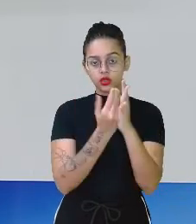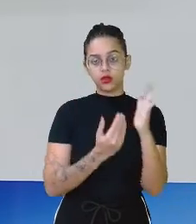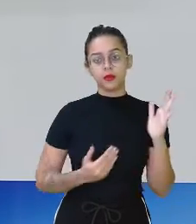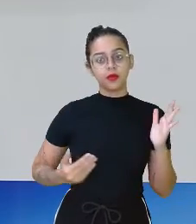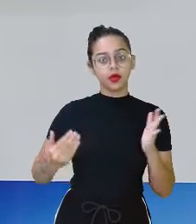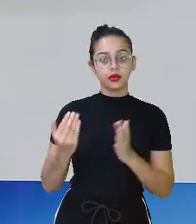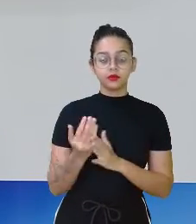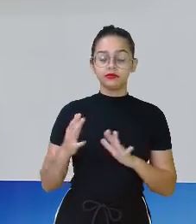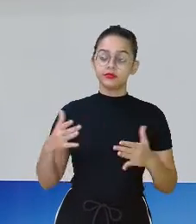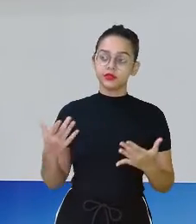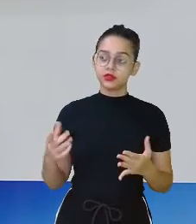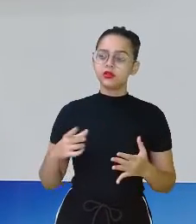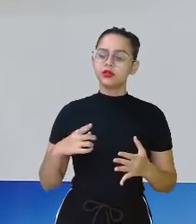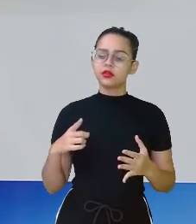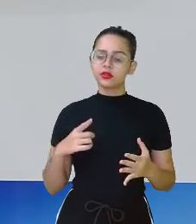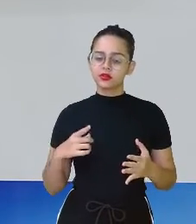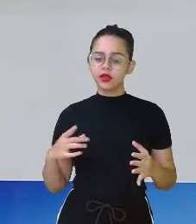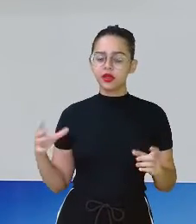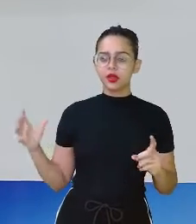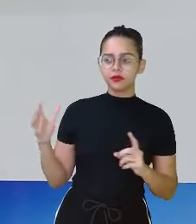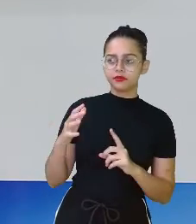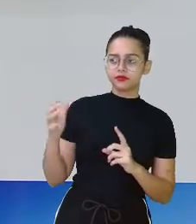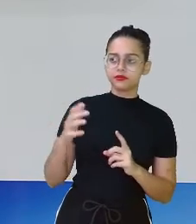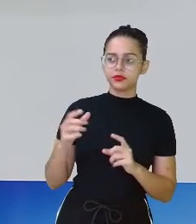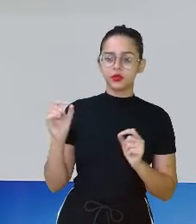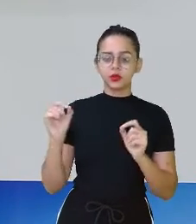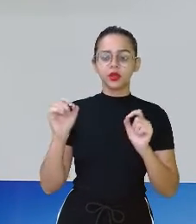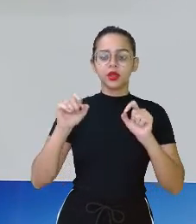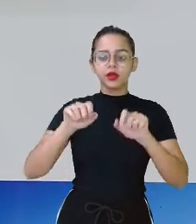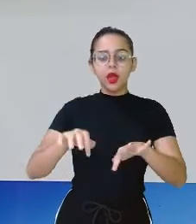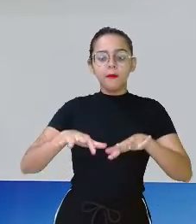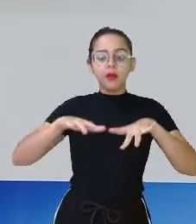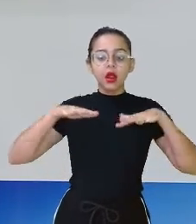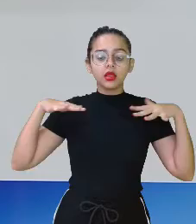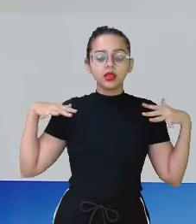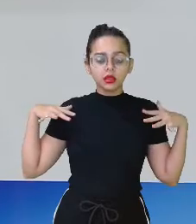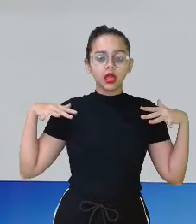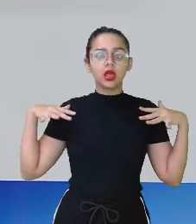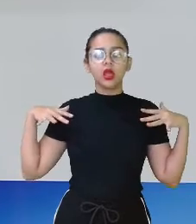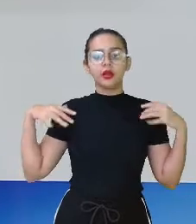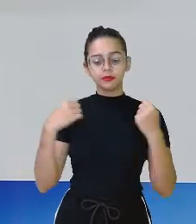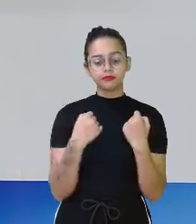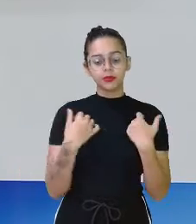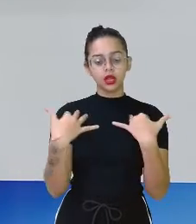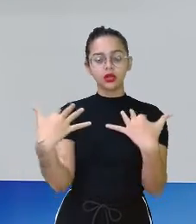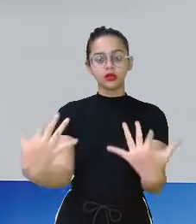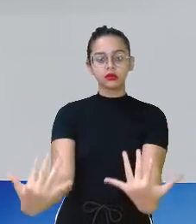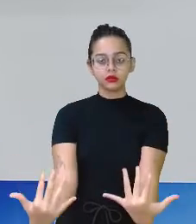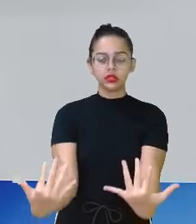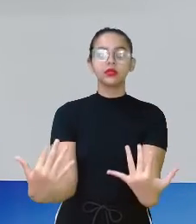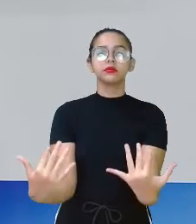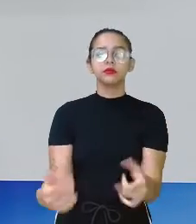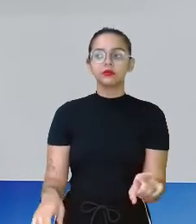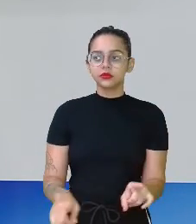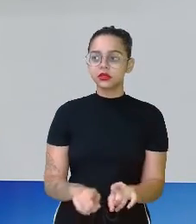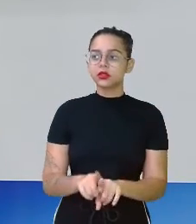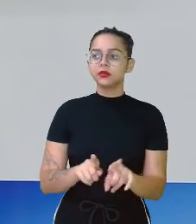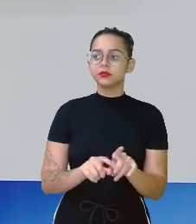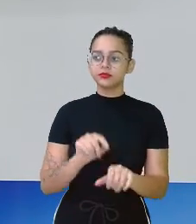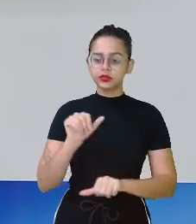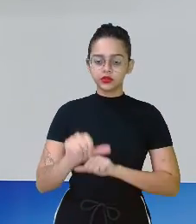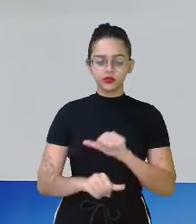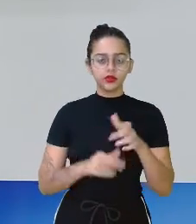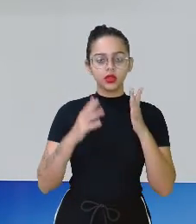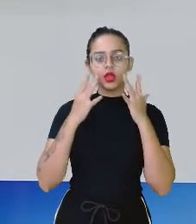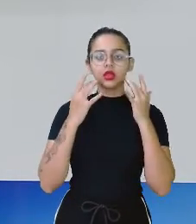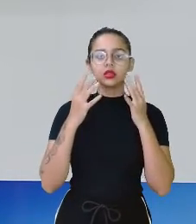dramáticas. E aí há o envolvimento também da plateia, né, que foi uma transformação teatral do século XX,